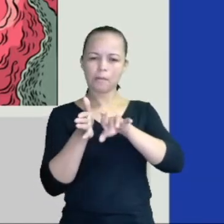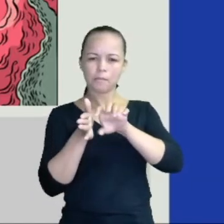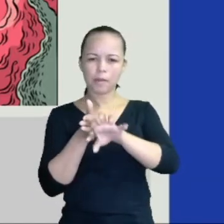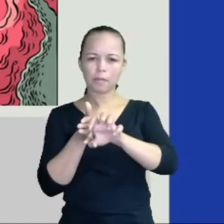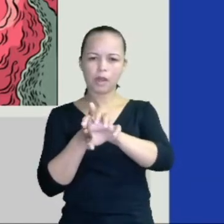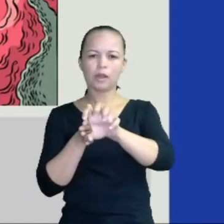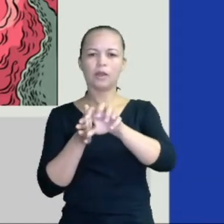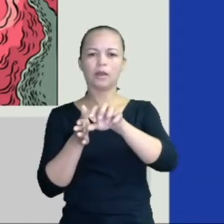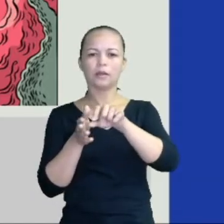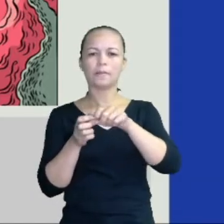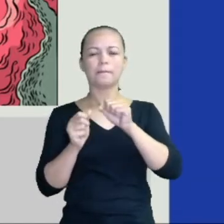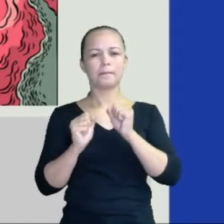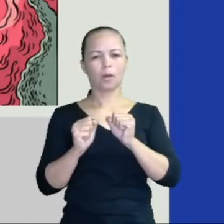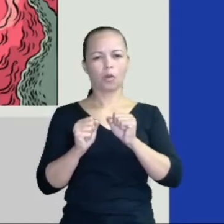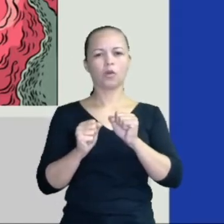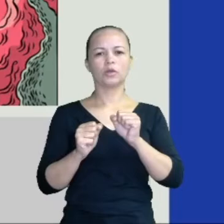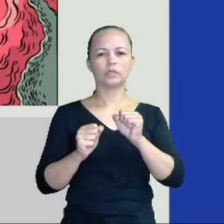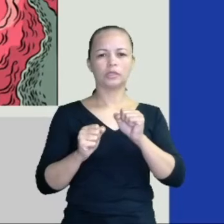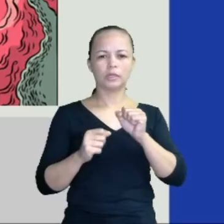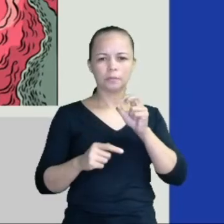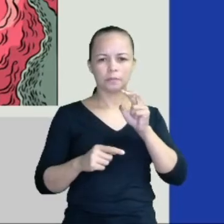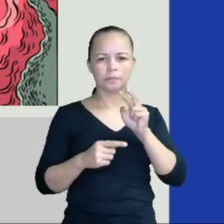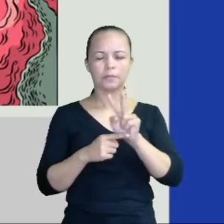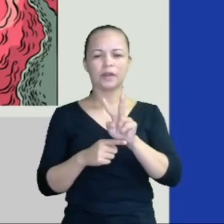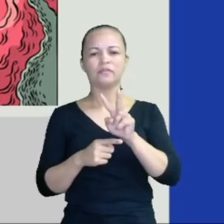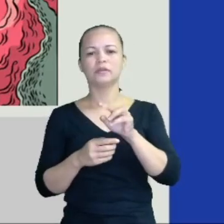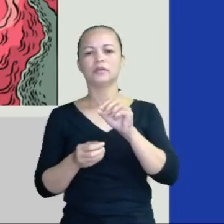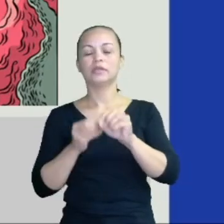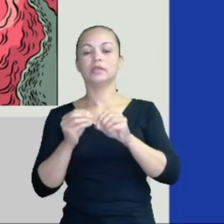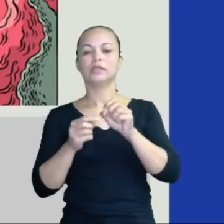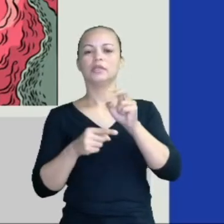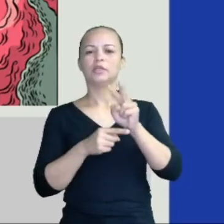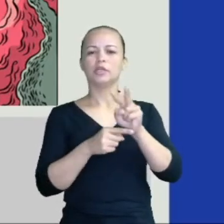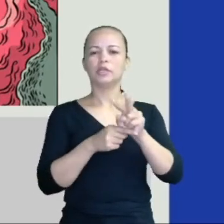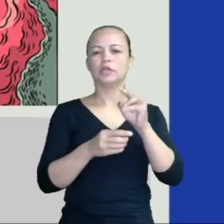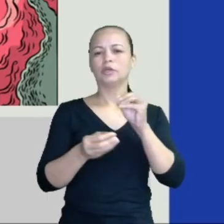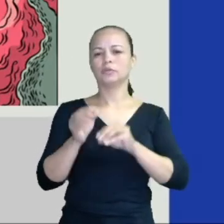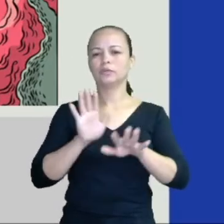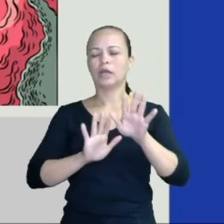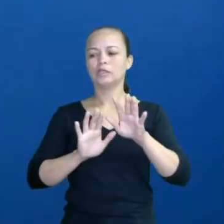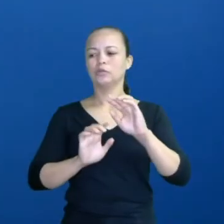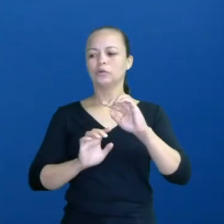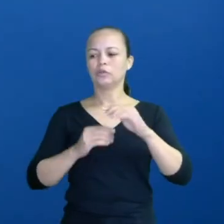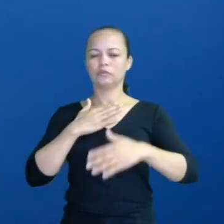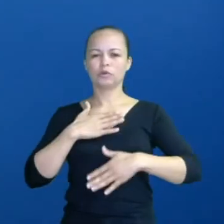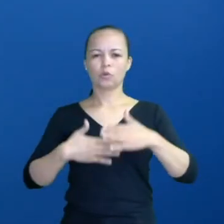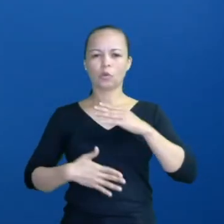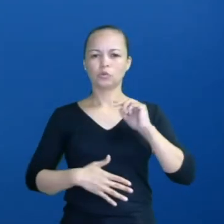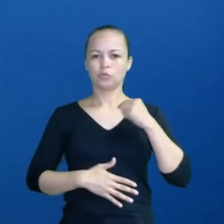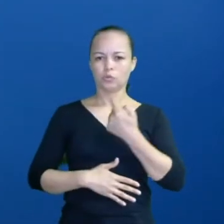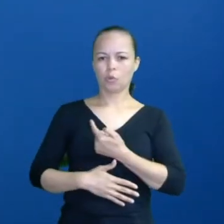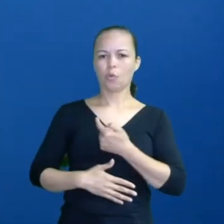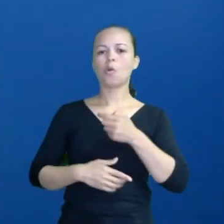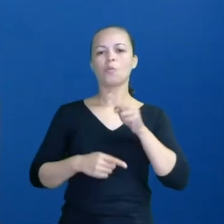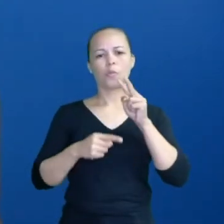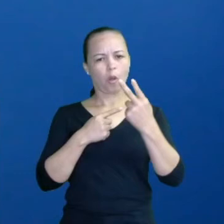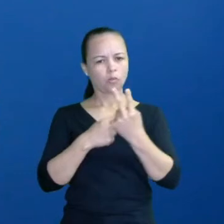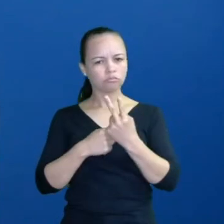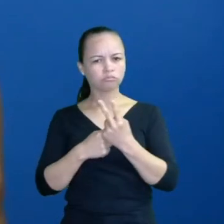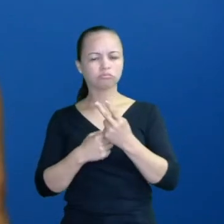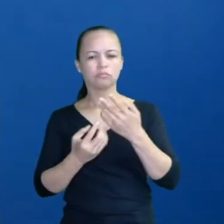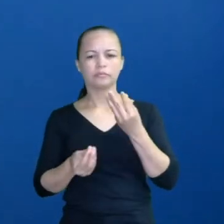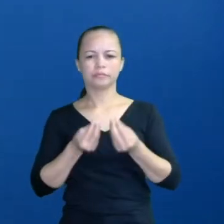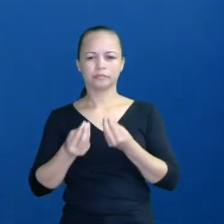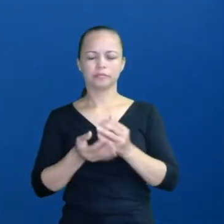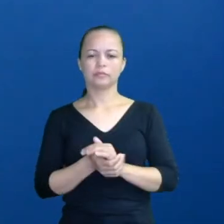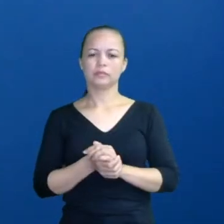isso podem prevenir a ocorrência de infecções em nosso corpo. Vejam só, eu tenho uma coisa para falar para vocês.